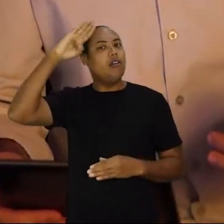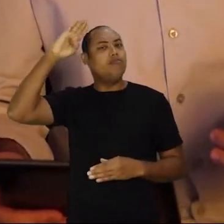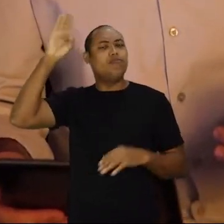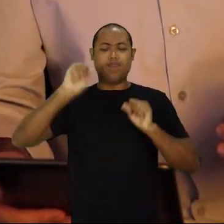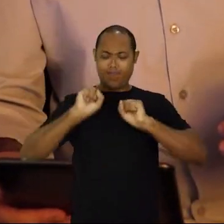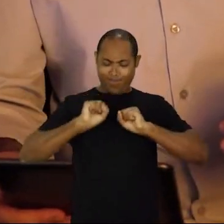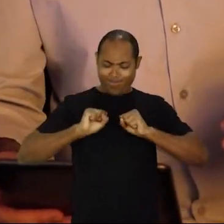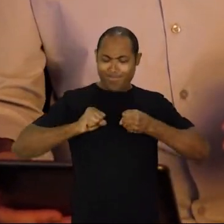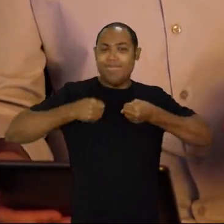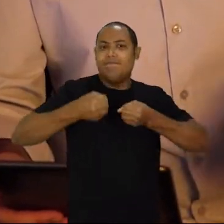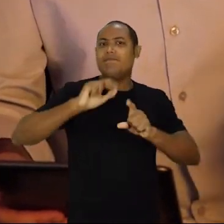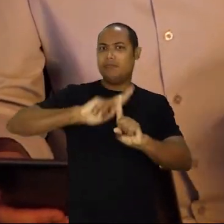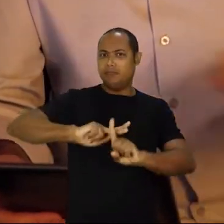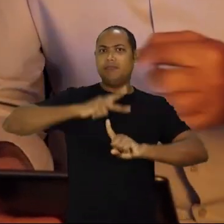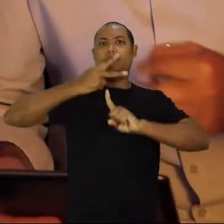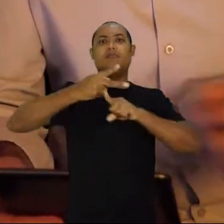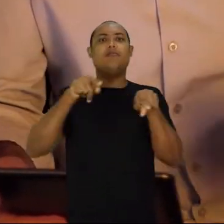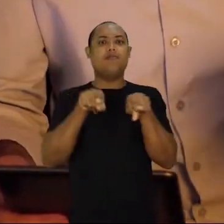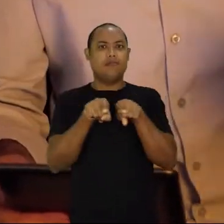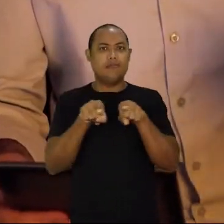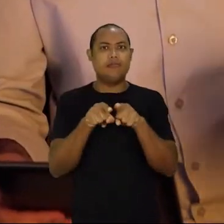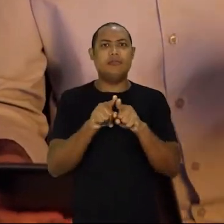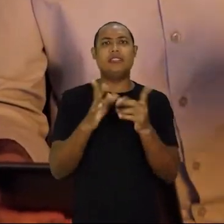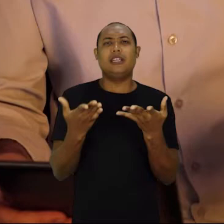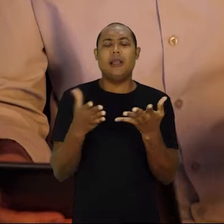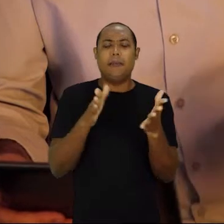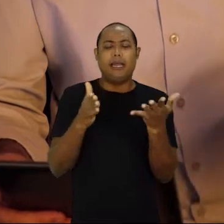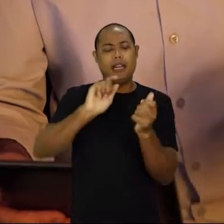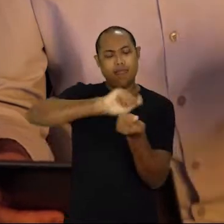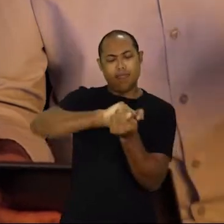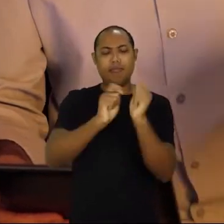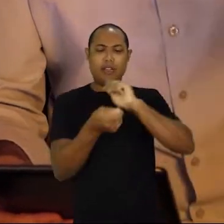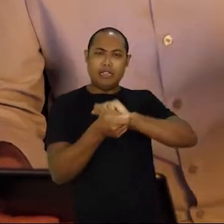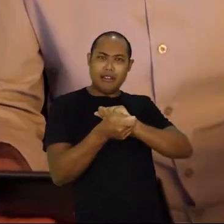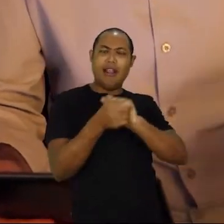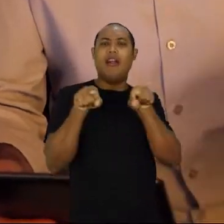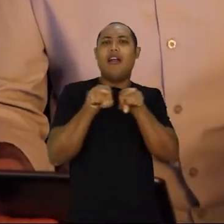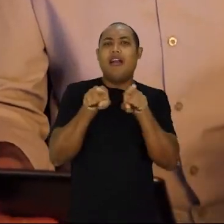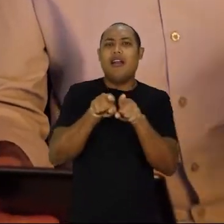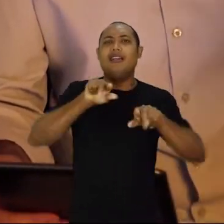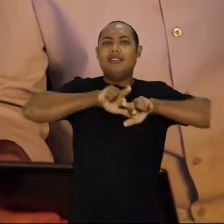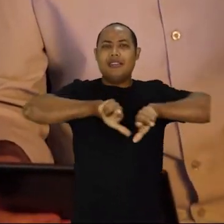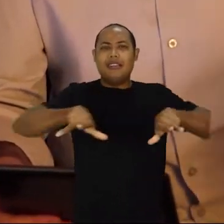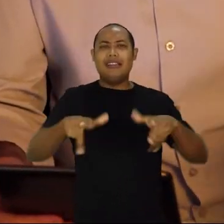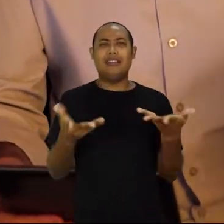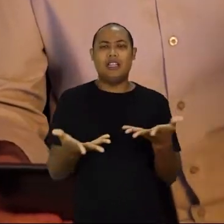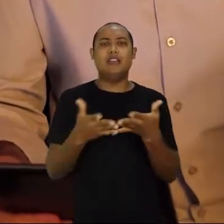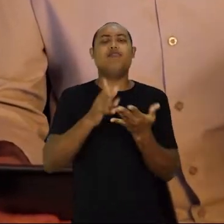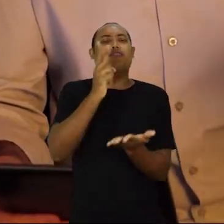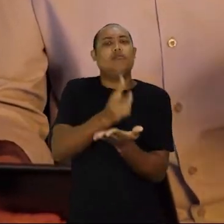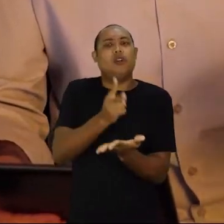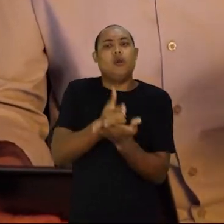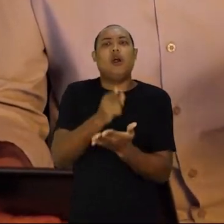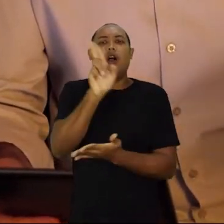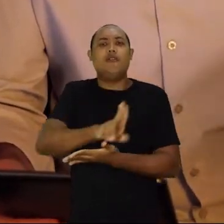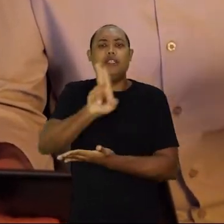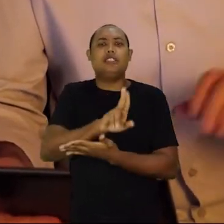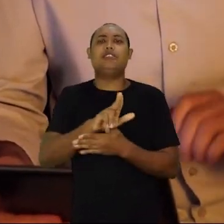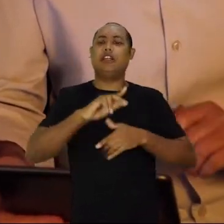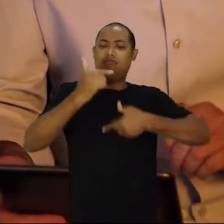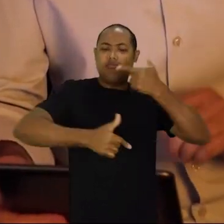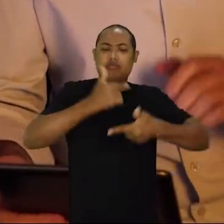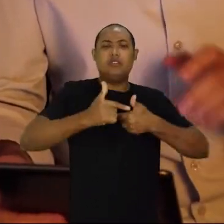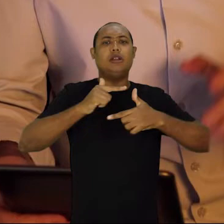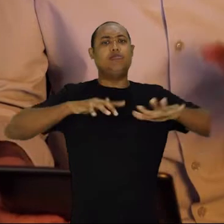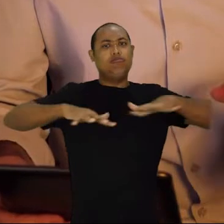gigantesco para reorientar as nossas ações e manter a universidade viva e pulsante ao